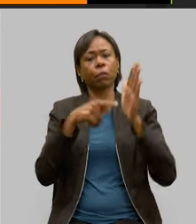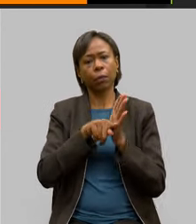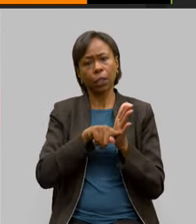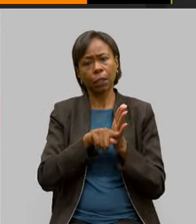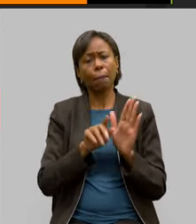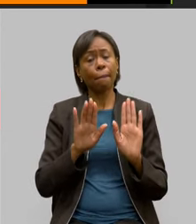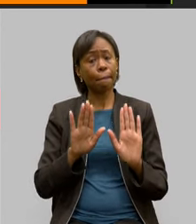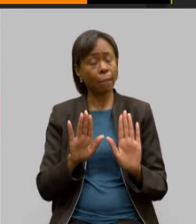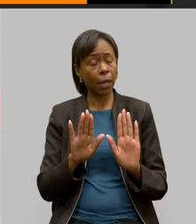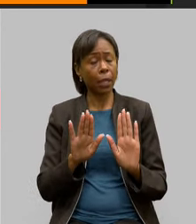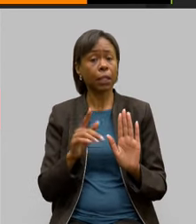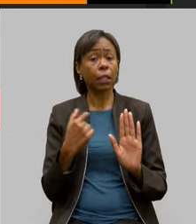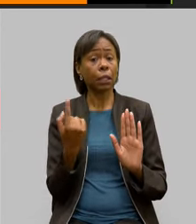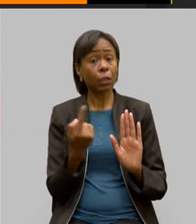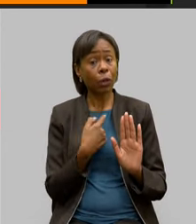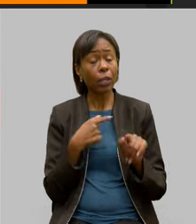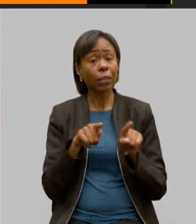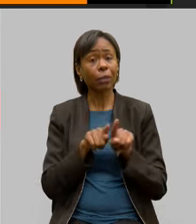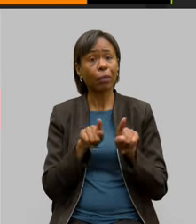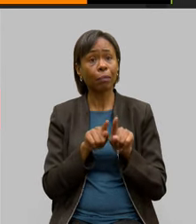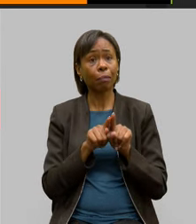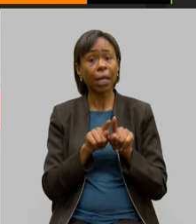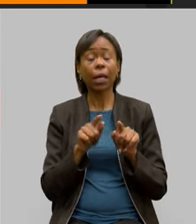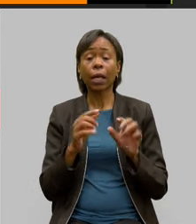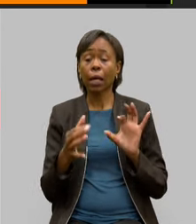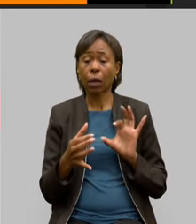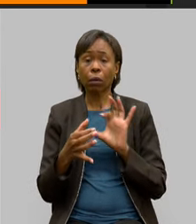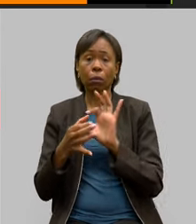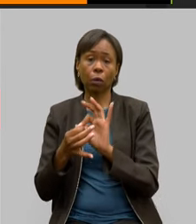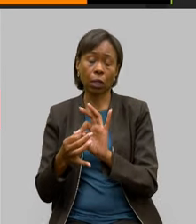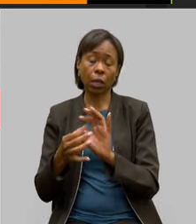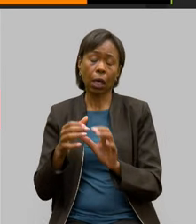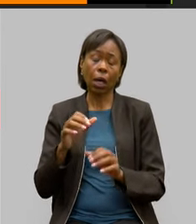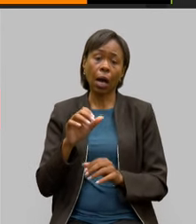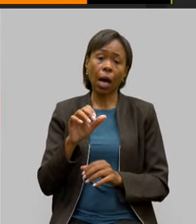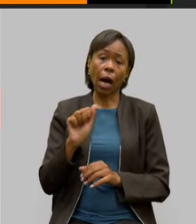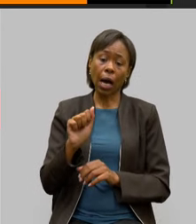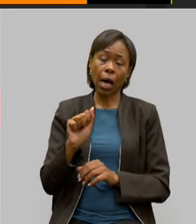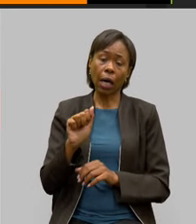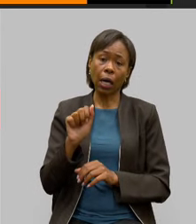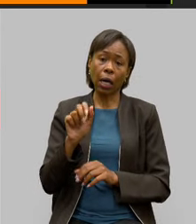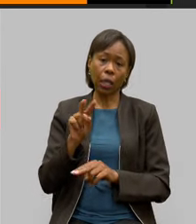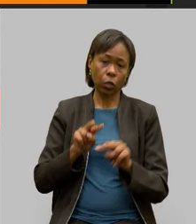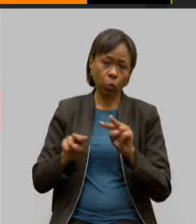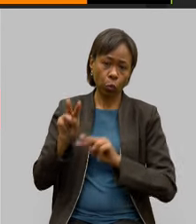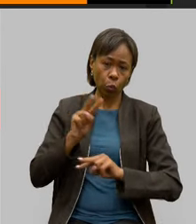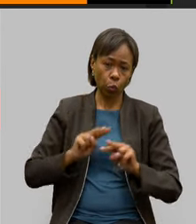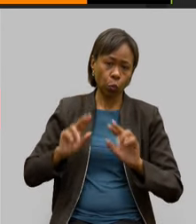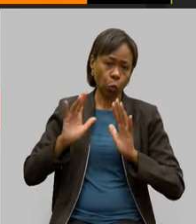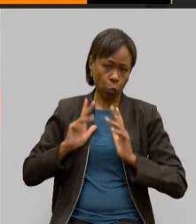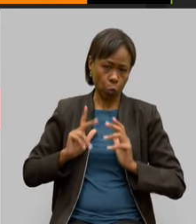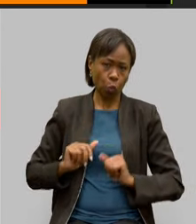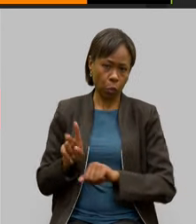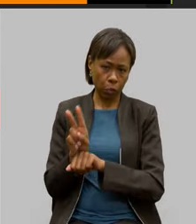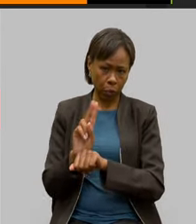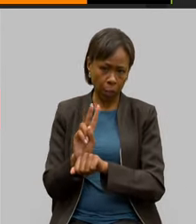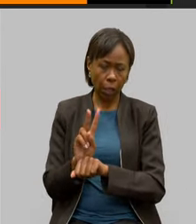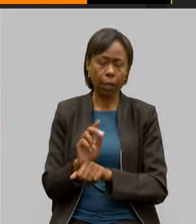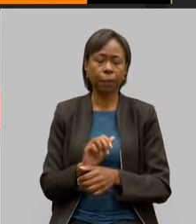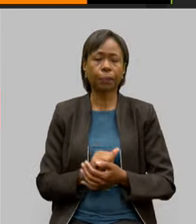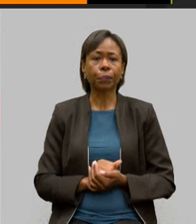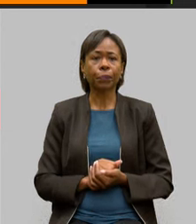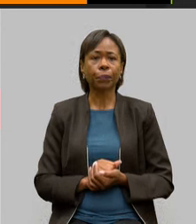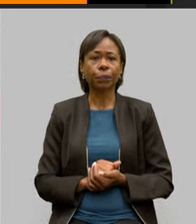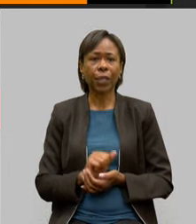nós somos vinculados também Agência Nacional de Vigilância Sanitária E com isso né até pro o Dr Leandro